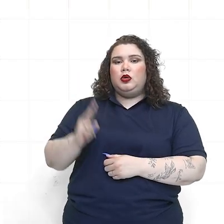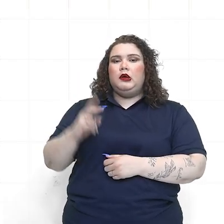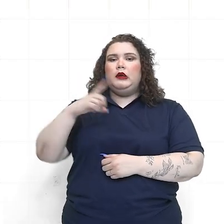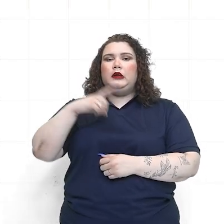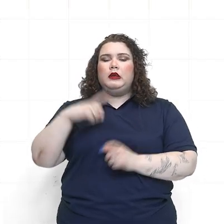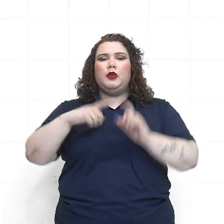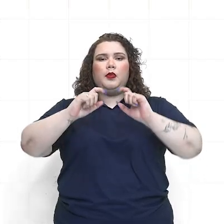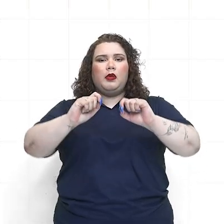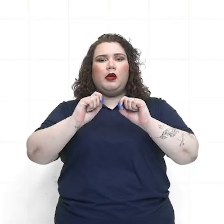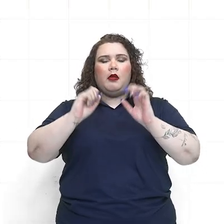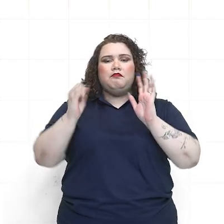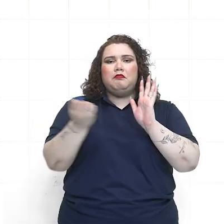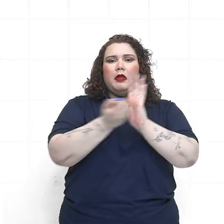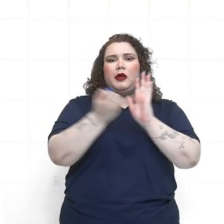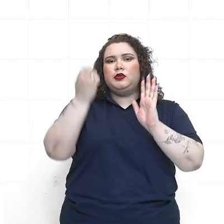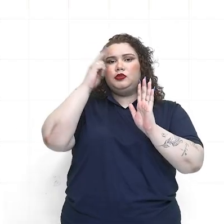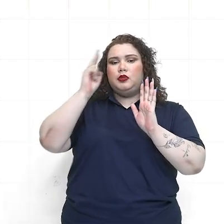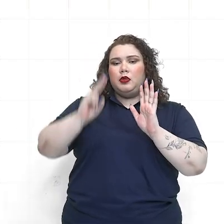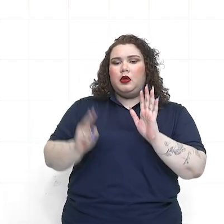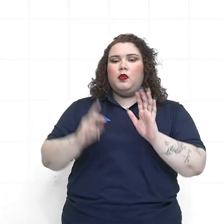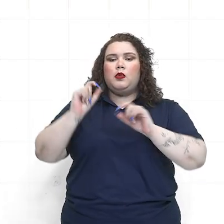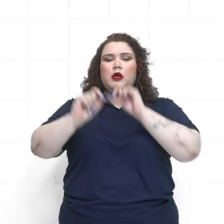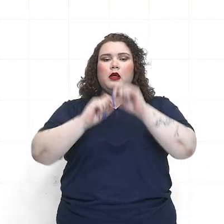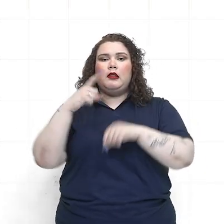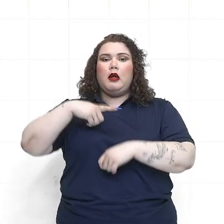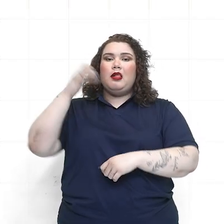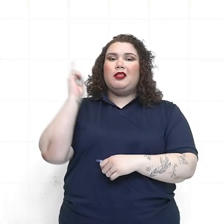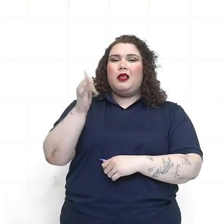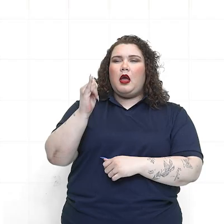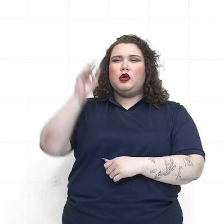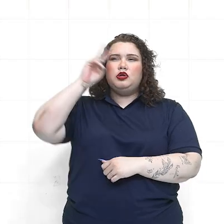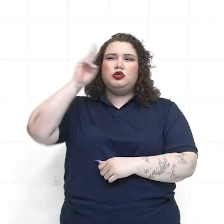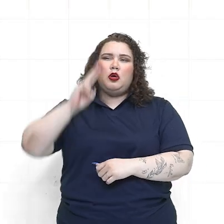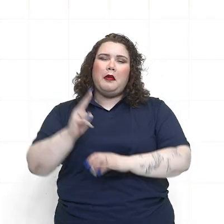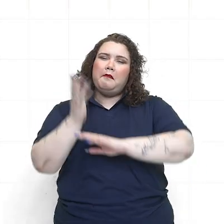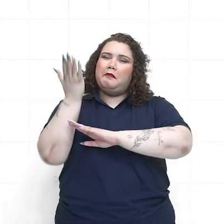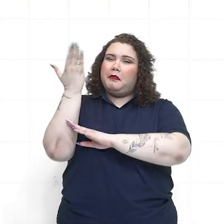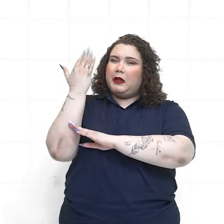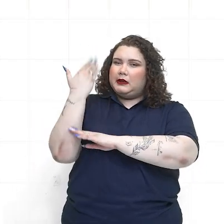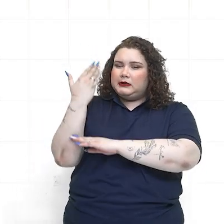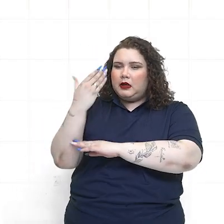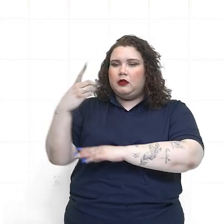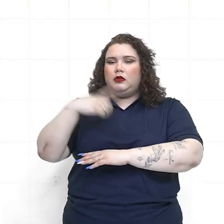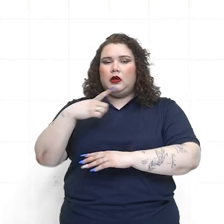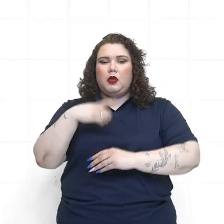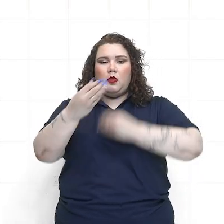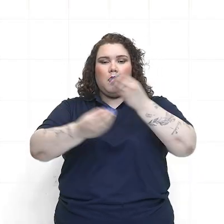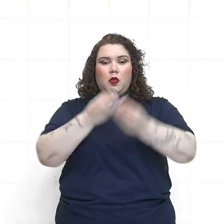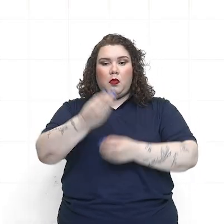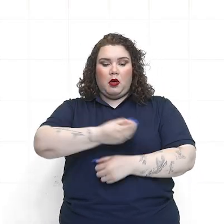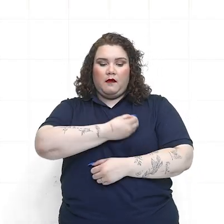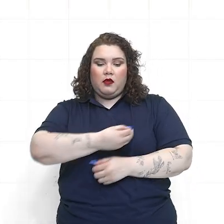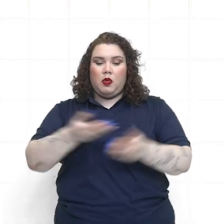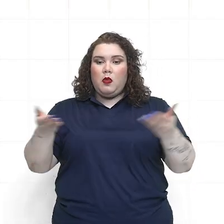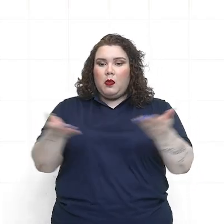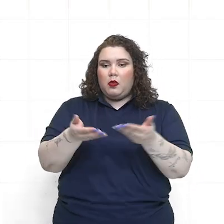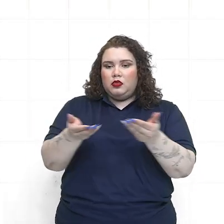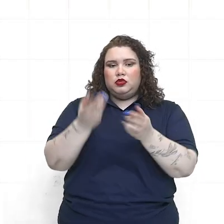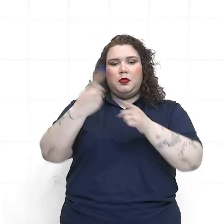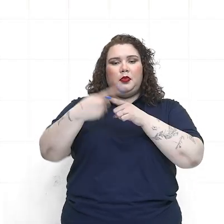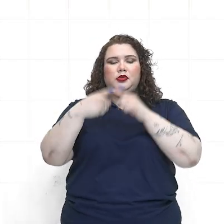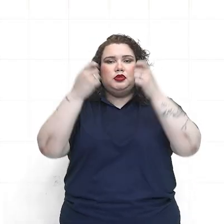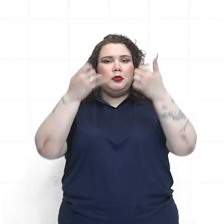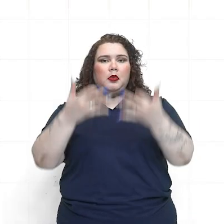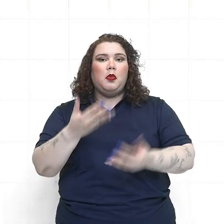que narram acontecimentos de um passado distante. Eles dão sentido à vida no presente, pois explicam